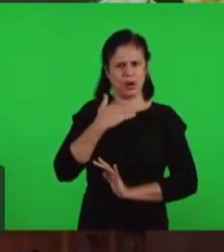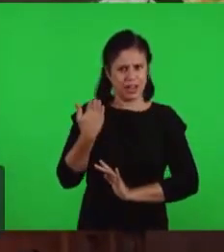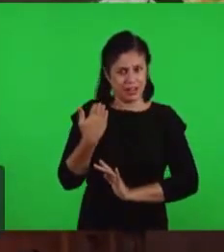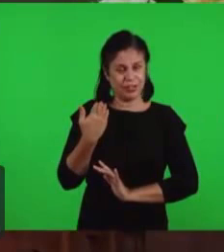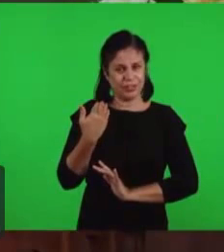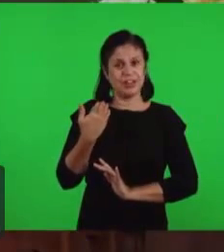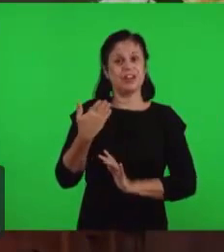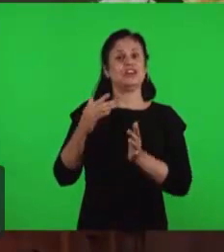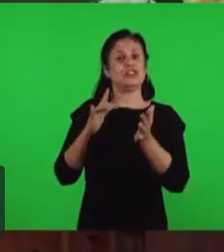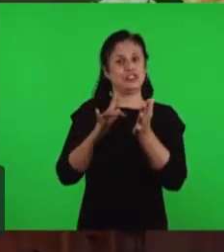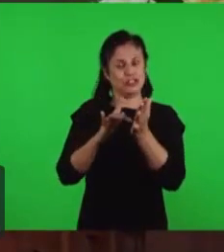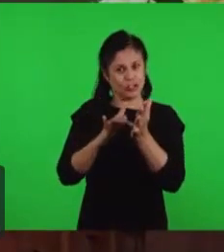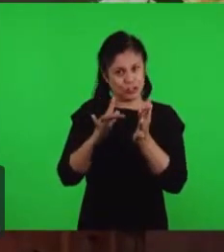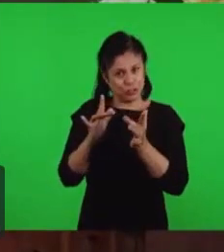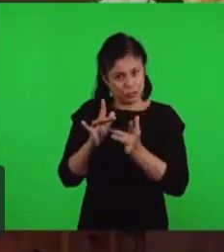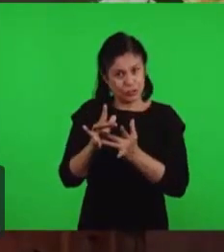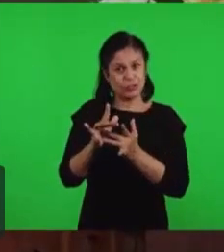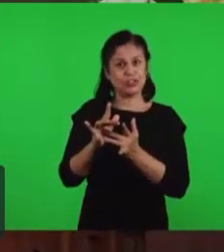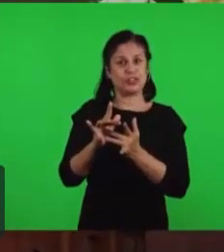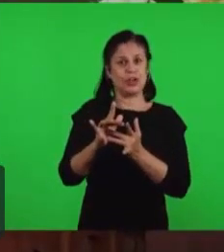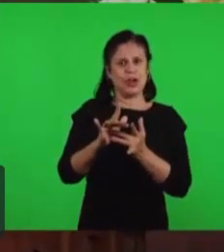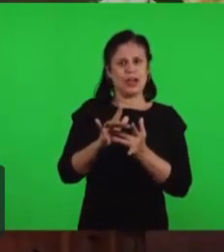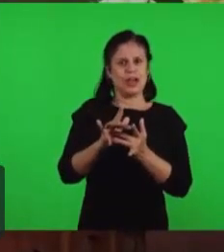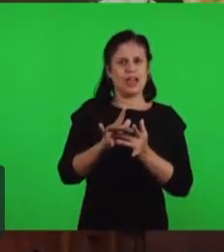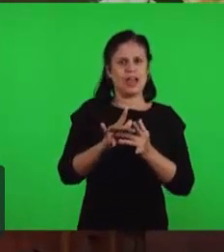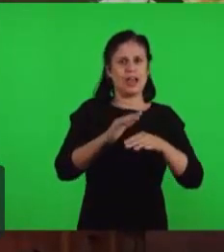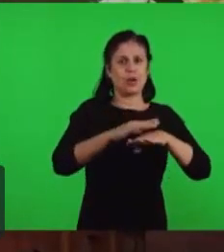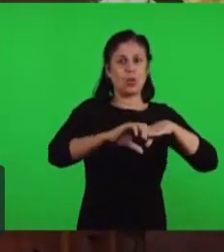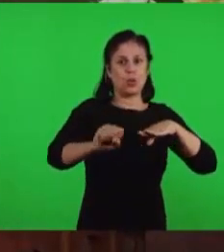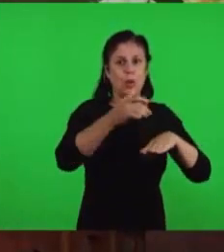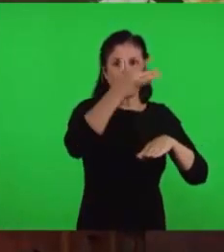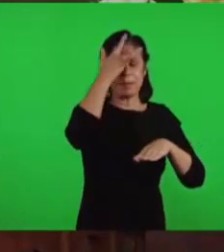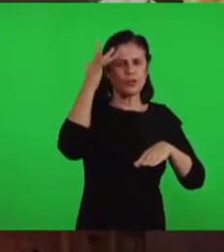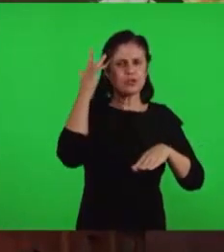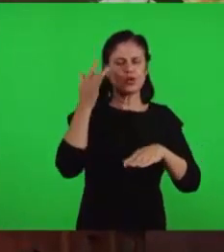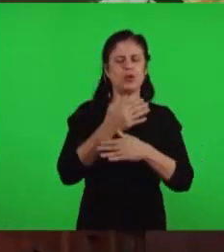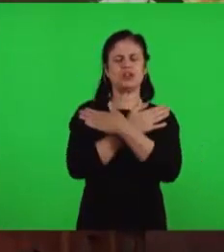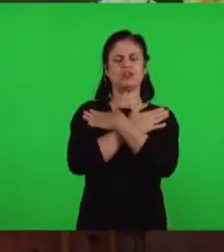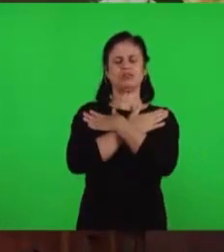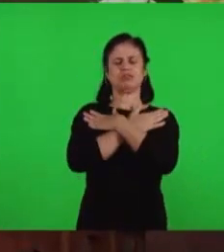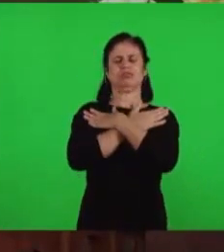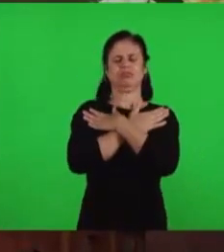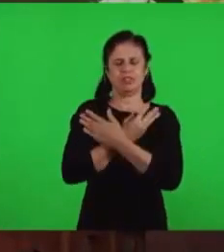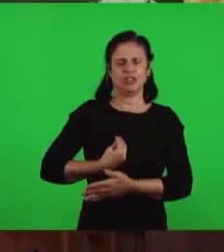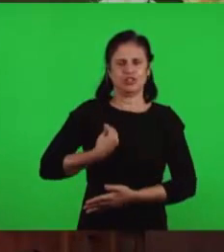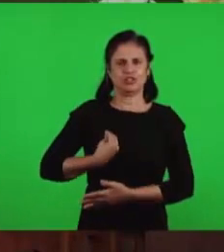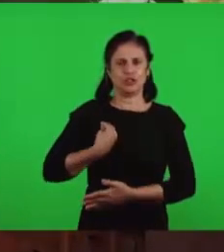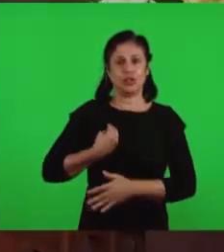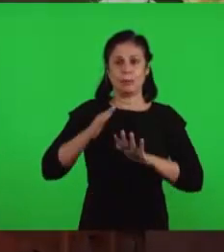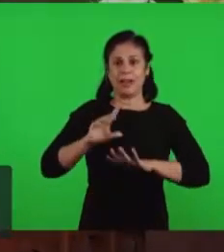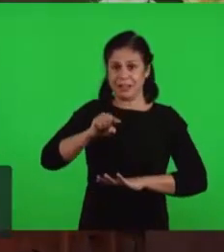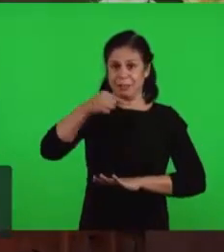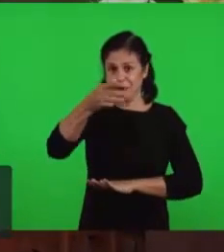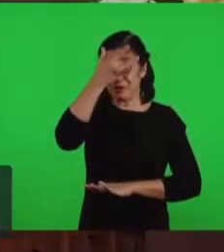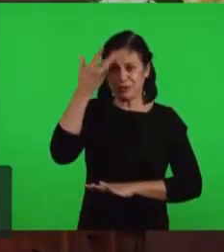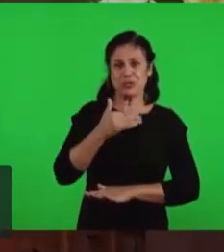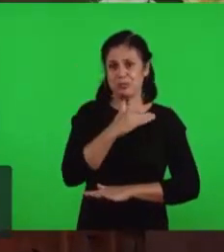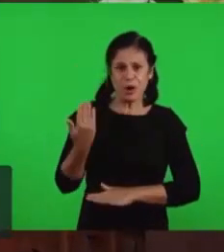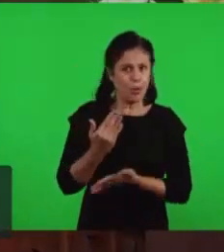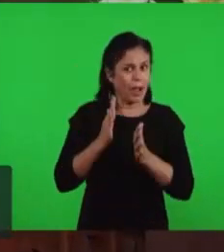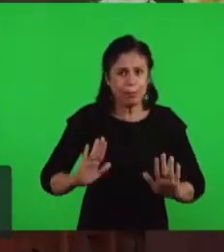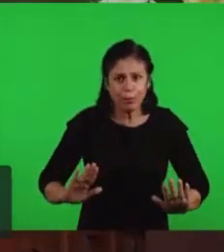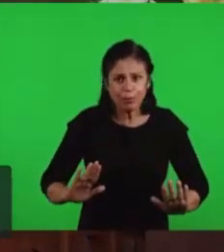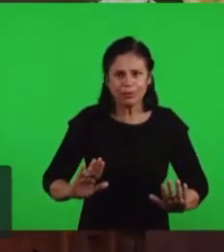Jesus não ele ressuscitou e está vivo para todo sempre então a diferença muito grande